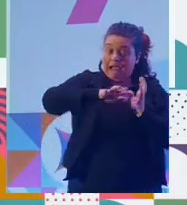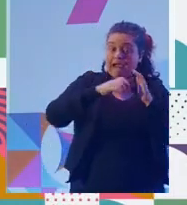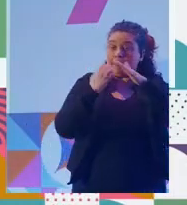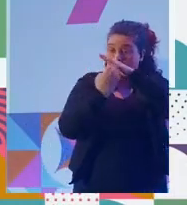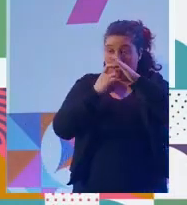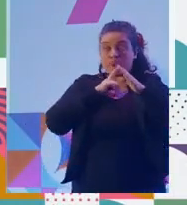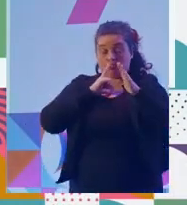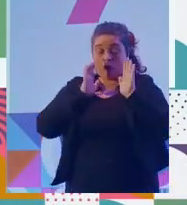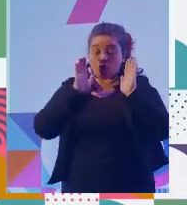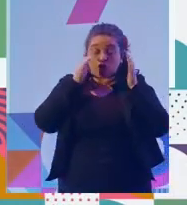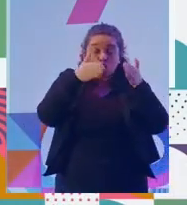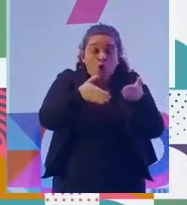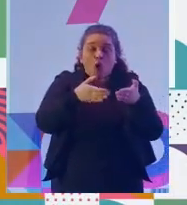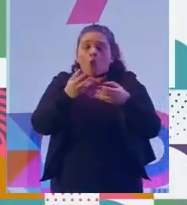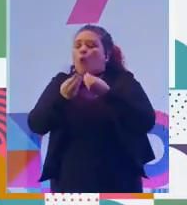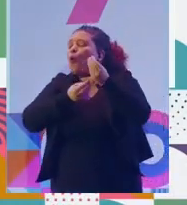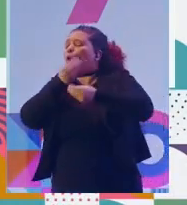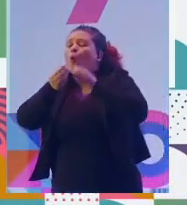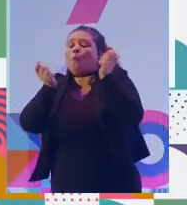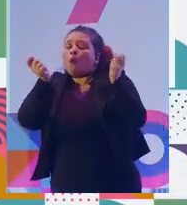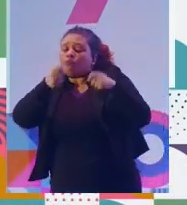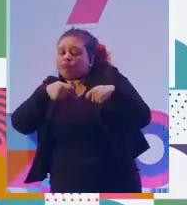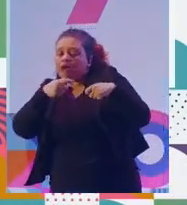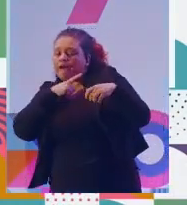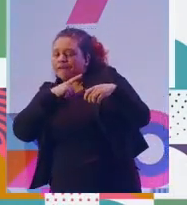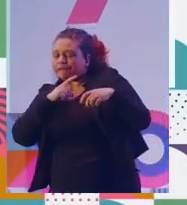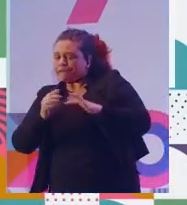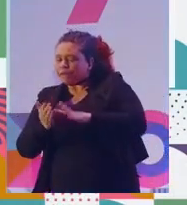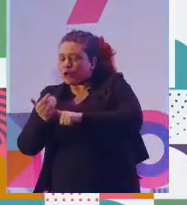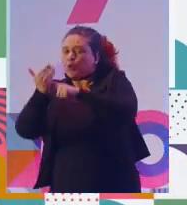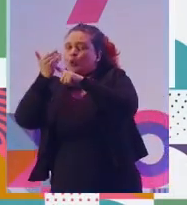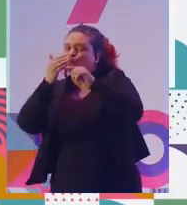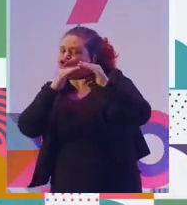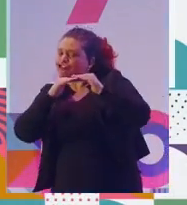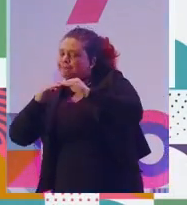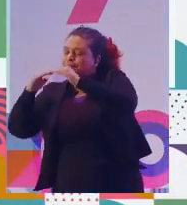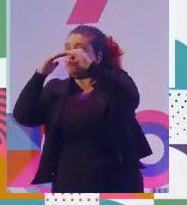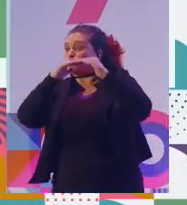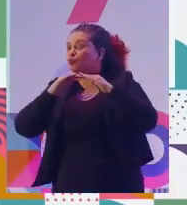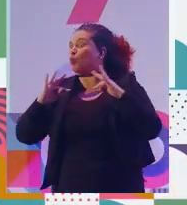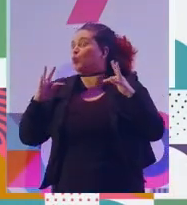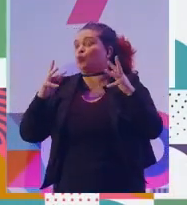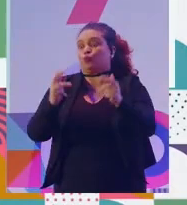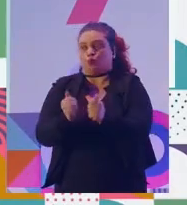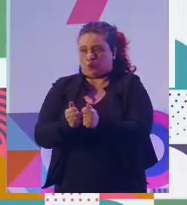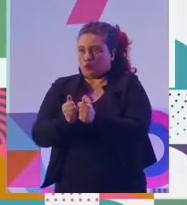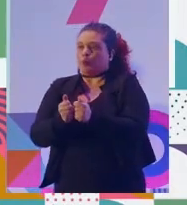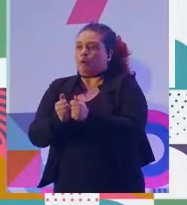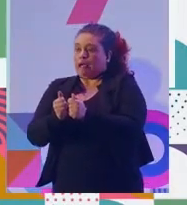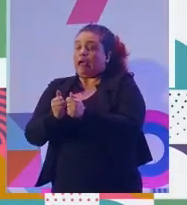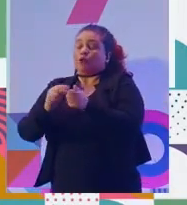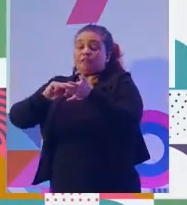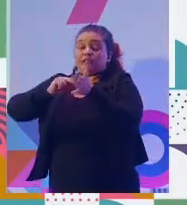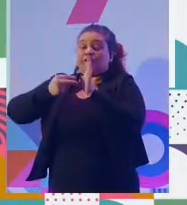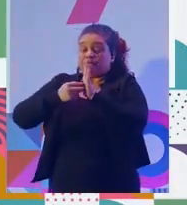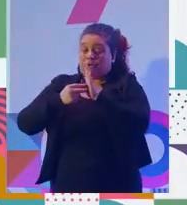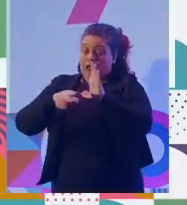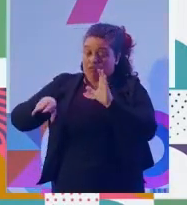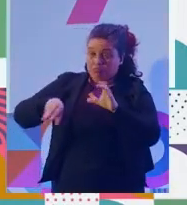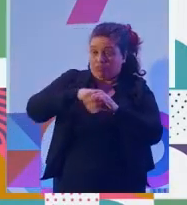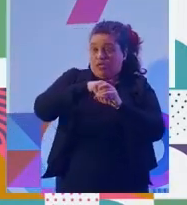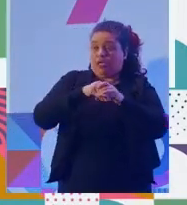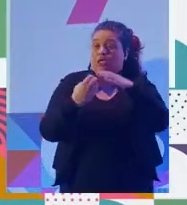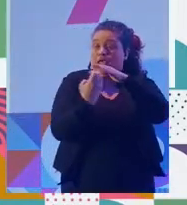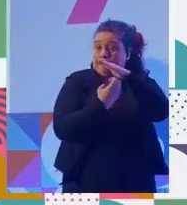foco de como nós alinhamos a tecnologia, todos esses pontos, no conceito corporativo